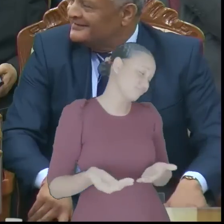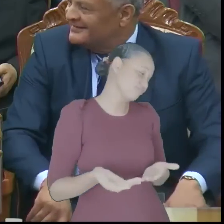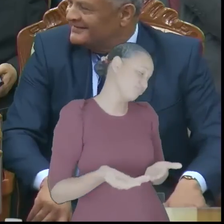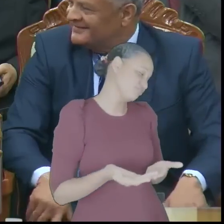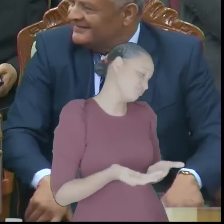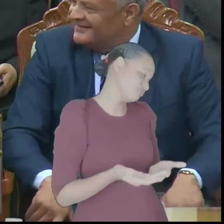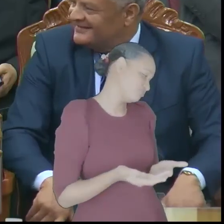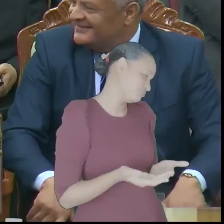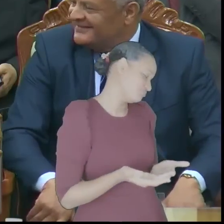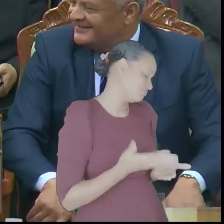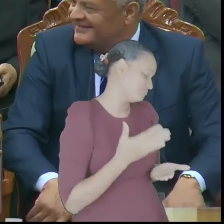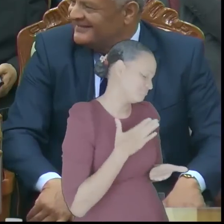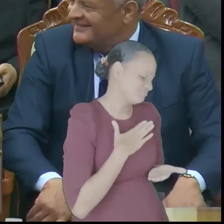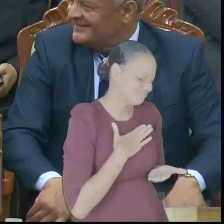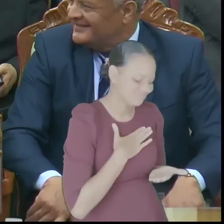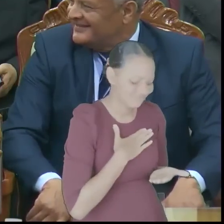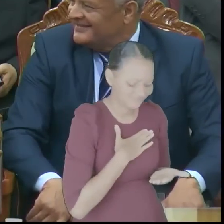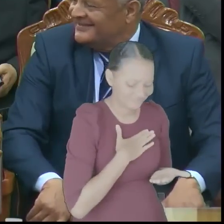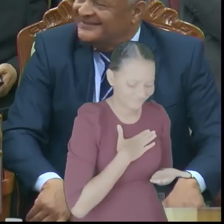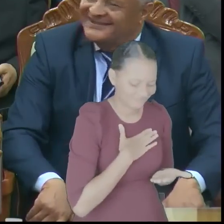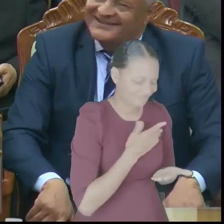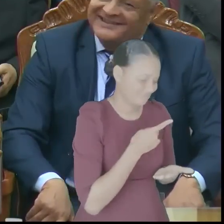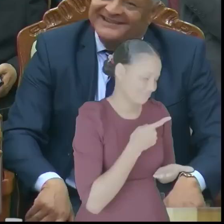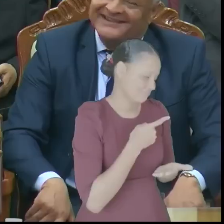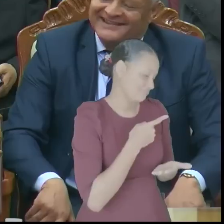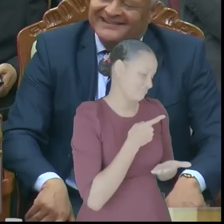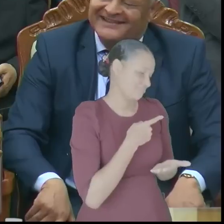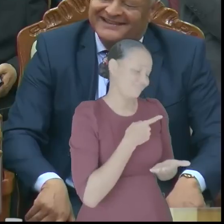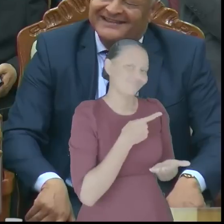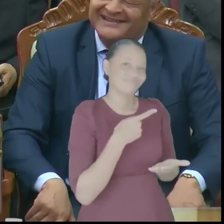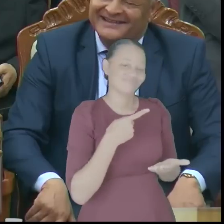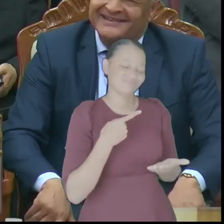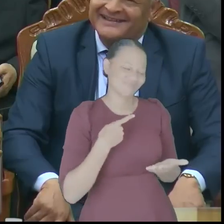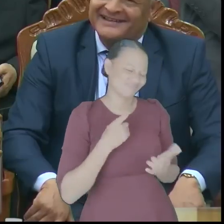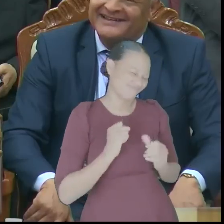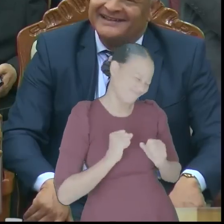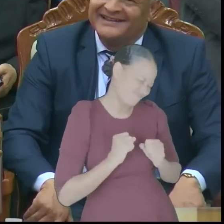para o pastor e diz: meu pastor, faz uma forcinha.